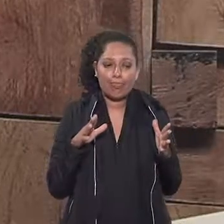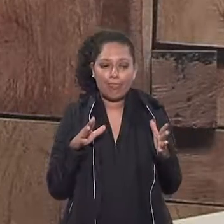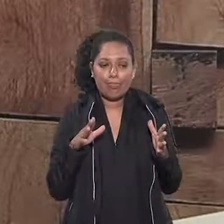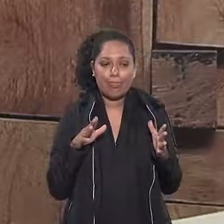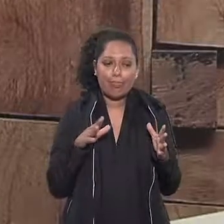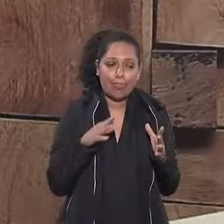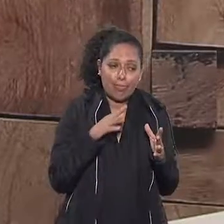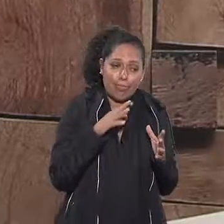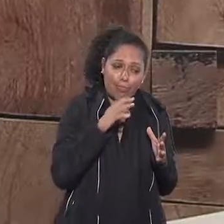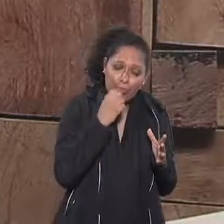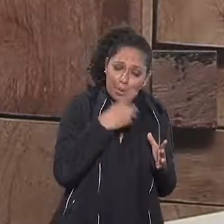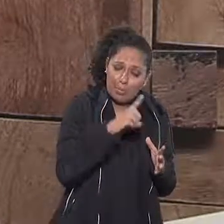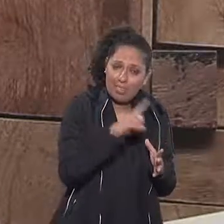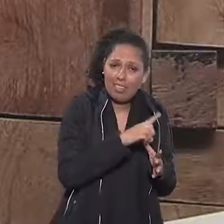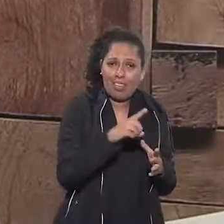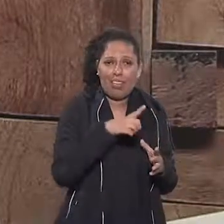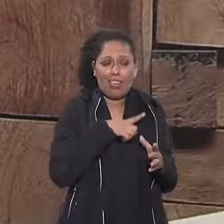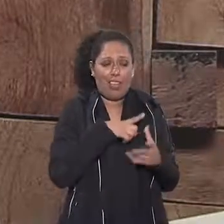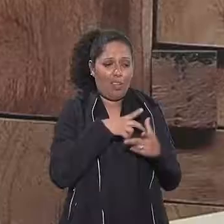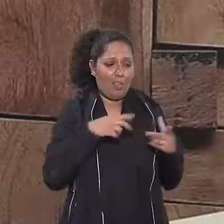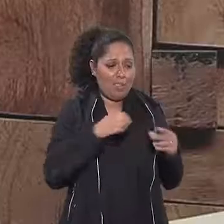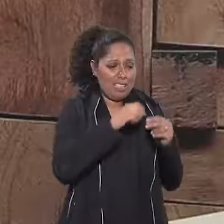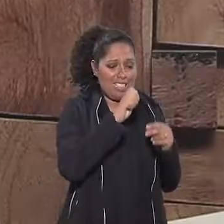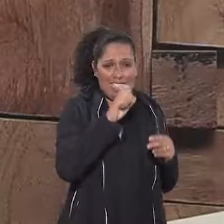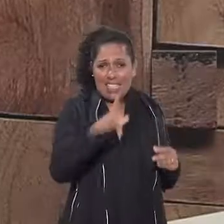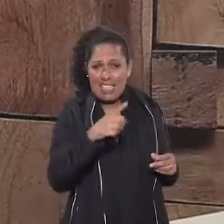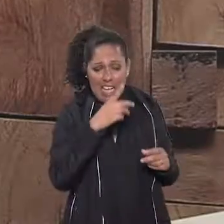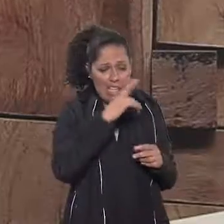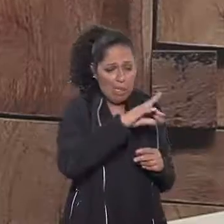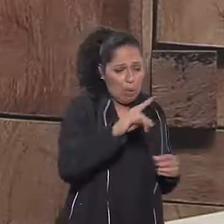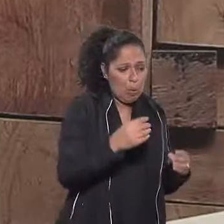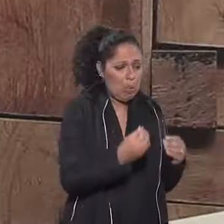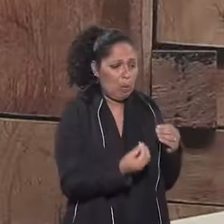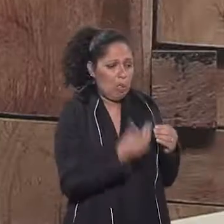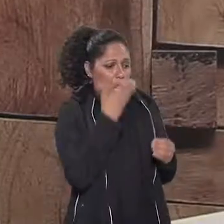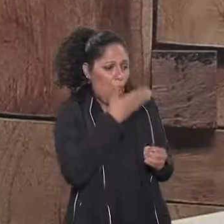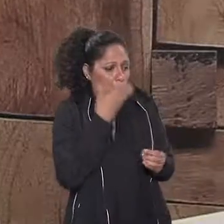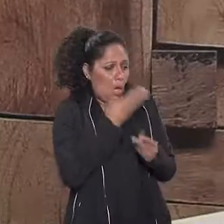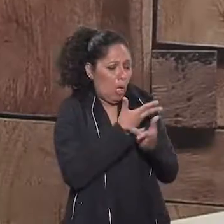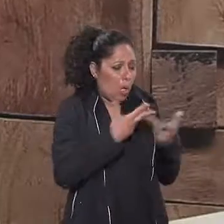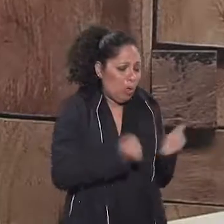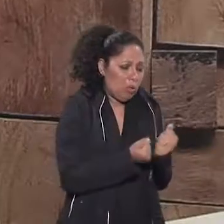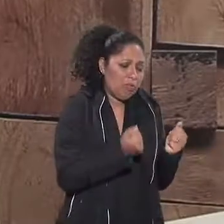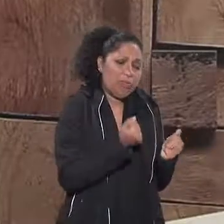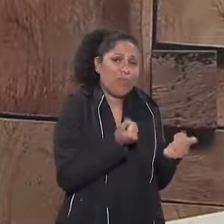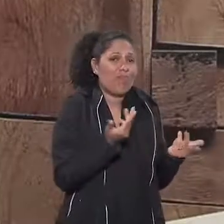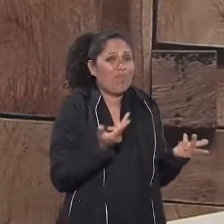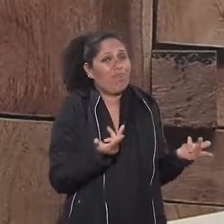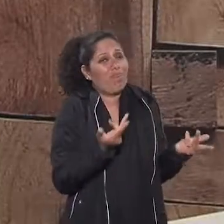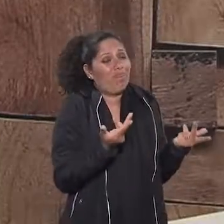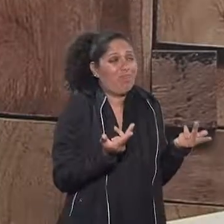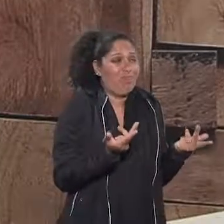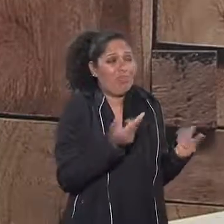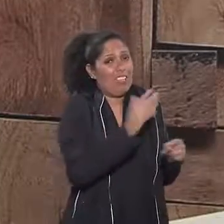de porcaria, basicamente, muito sal, conservante, açúcar, e que se a